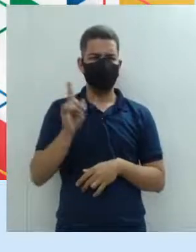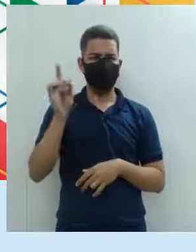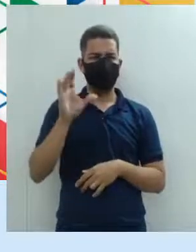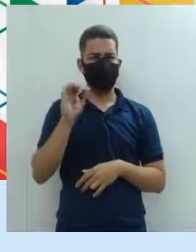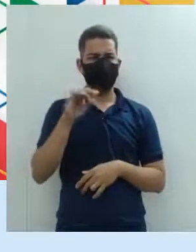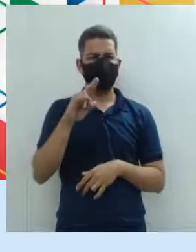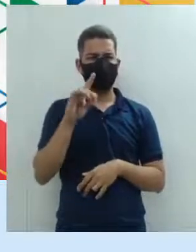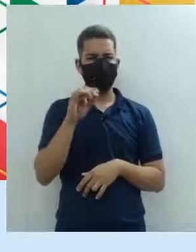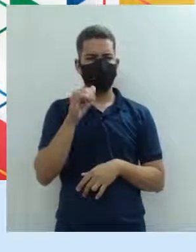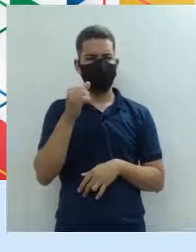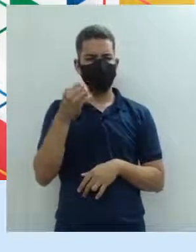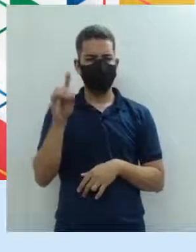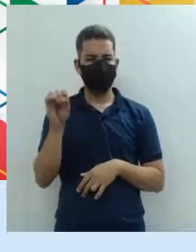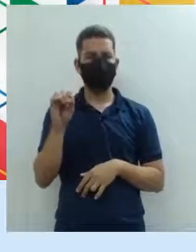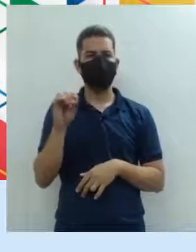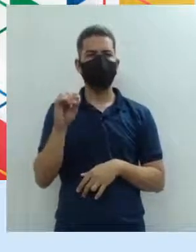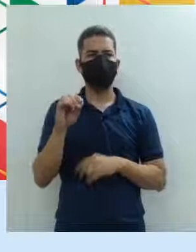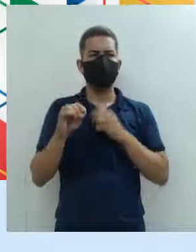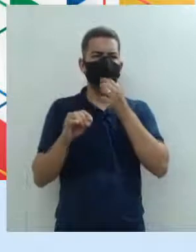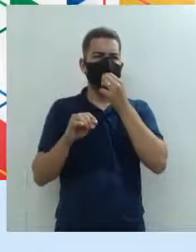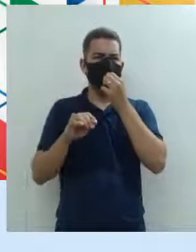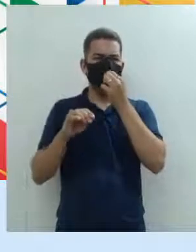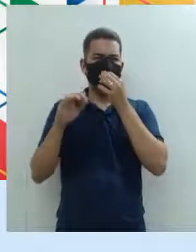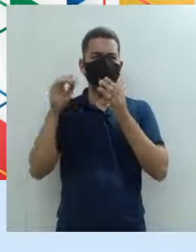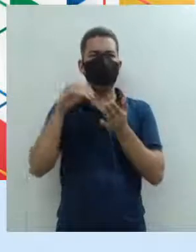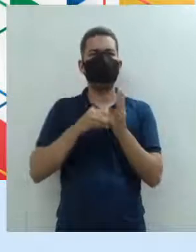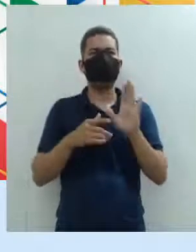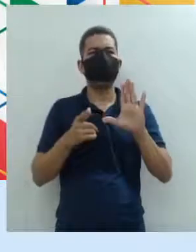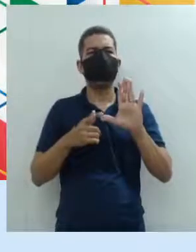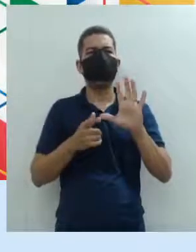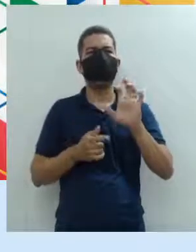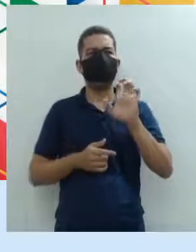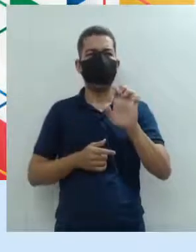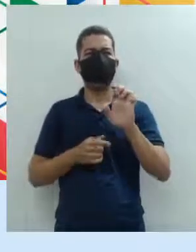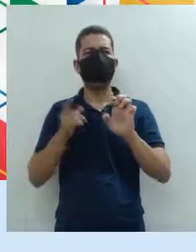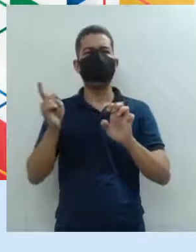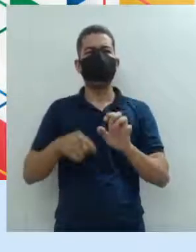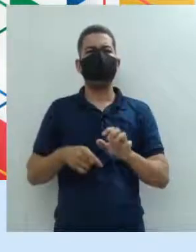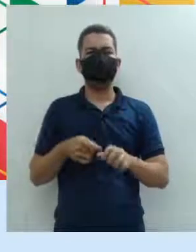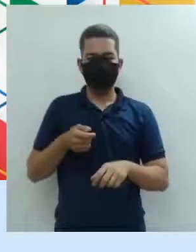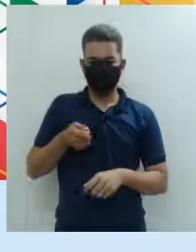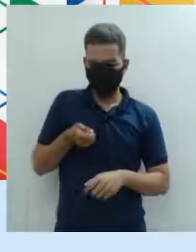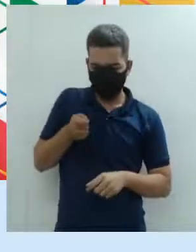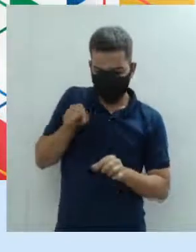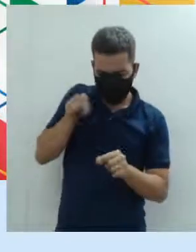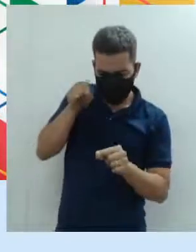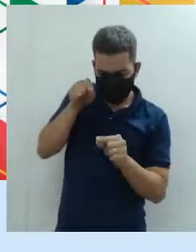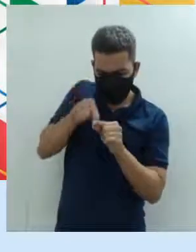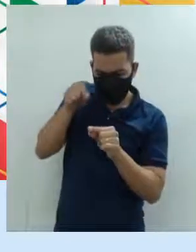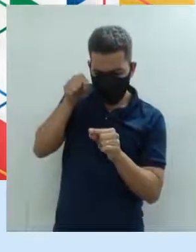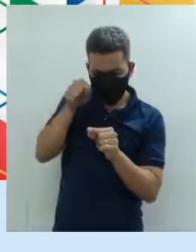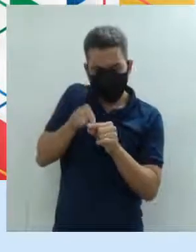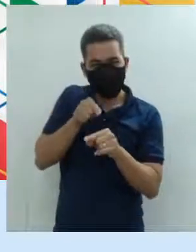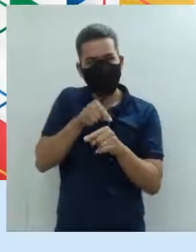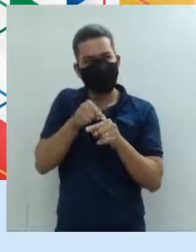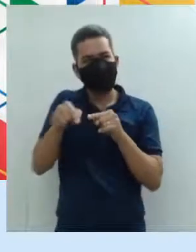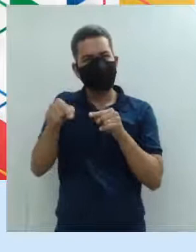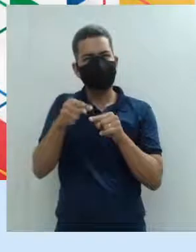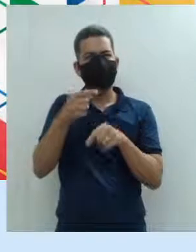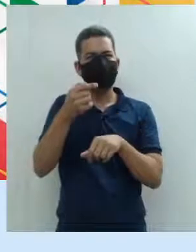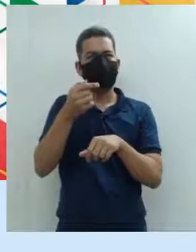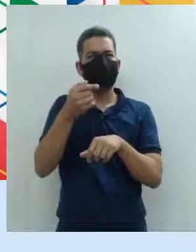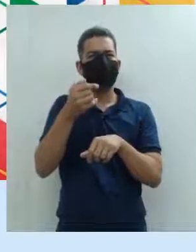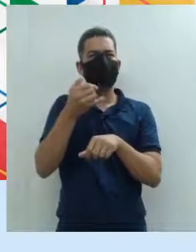calor está se propagando ali? E o último exemplo é de um soldador para o metal que está sendo soldado. Então vamos lá, galera.